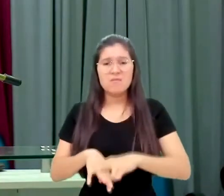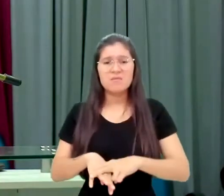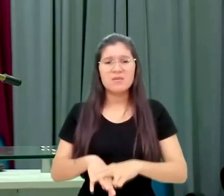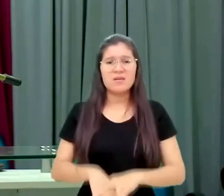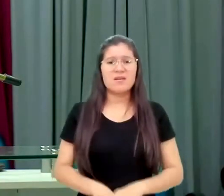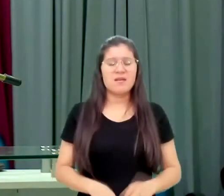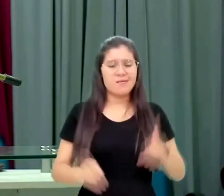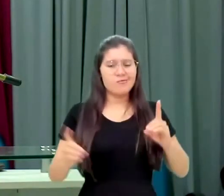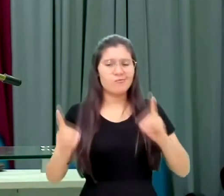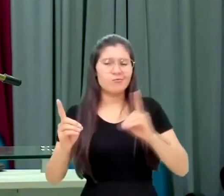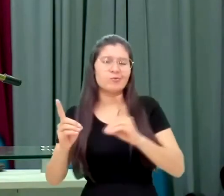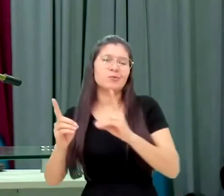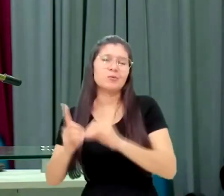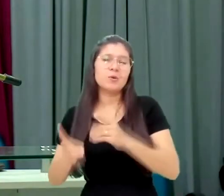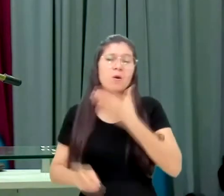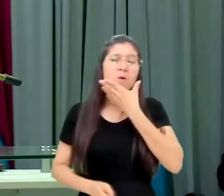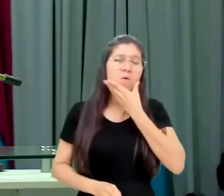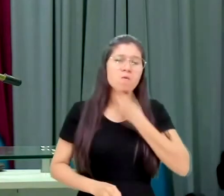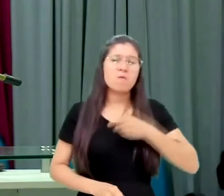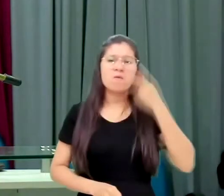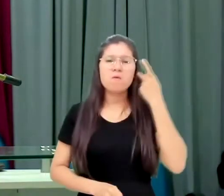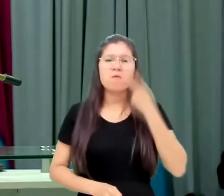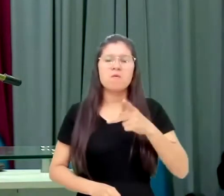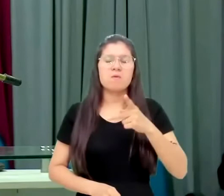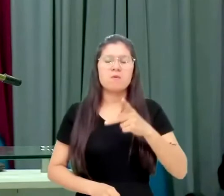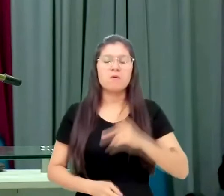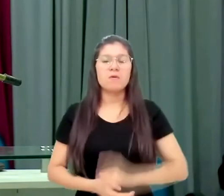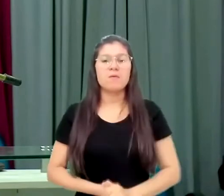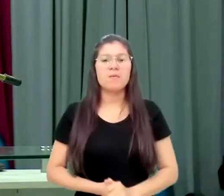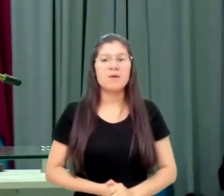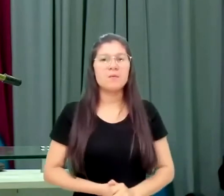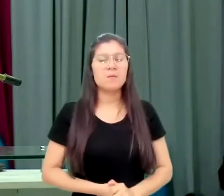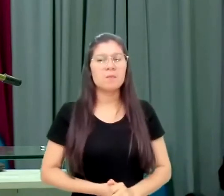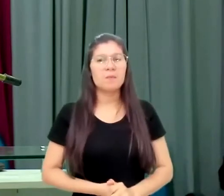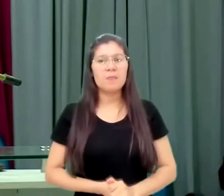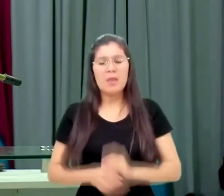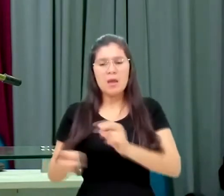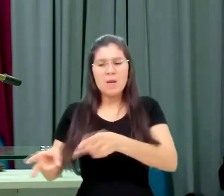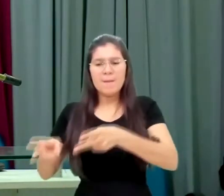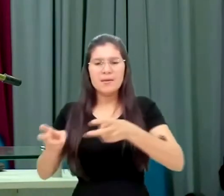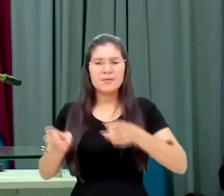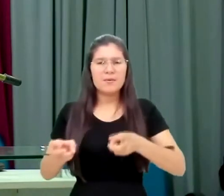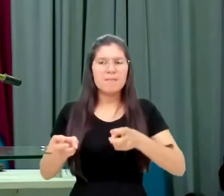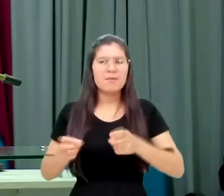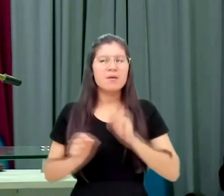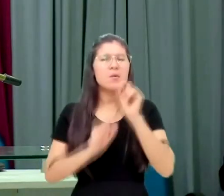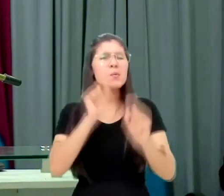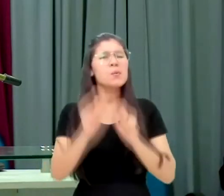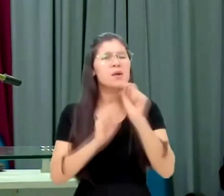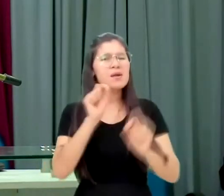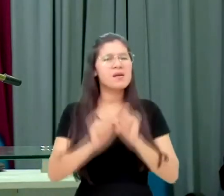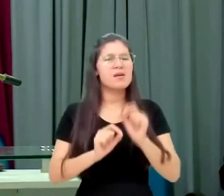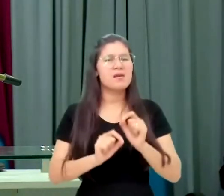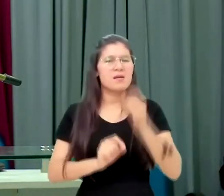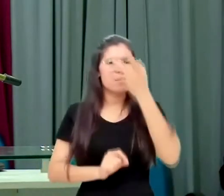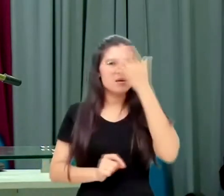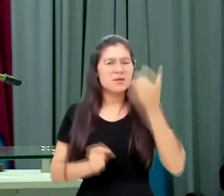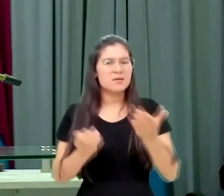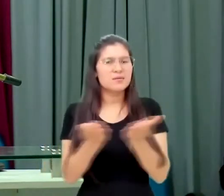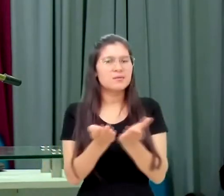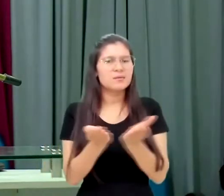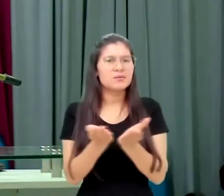aleluia. Sabe a lição que eu tiro daqui, irmãos? Há muitos crentes que não recebem bênçãos porque não honram o homem de